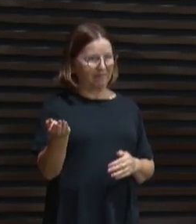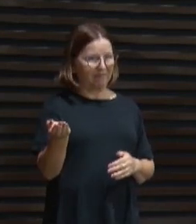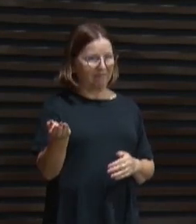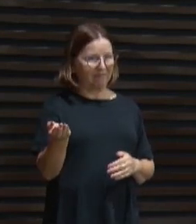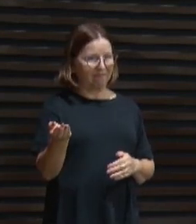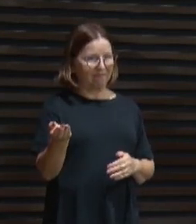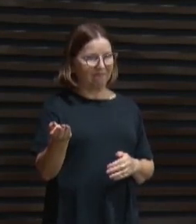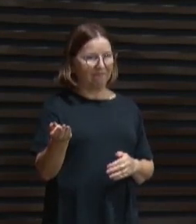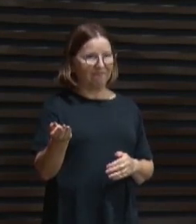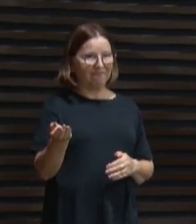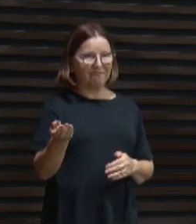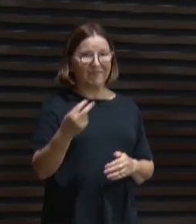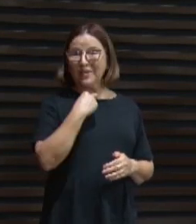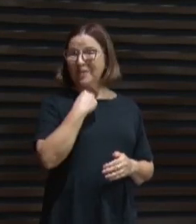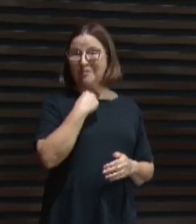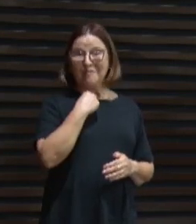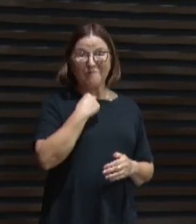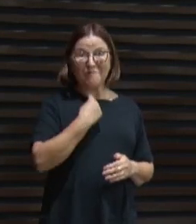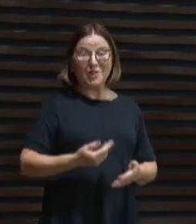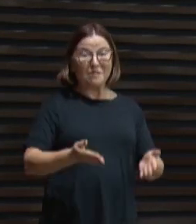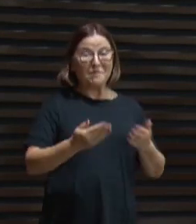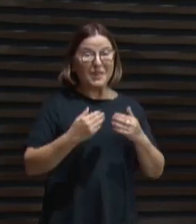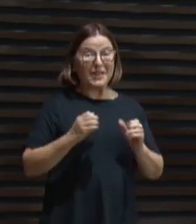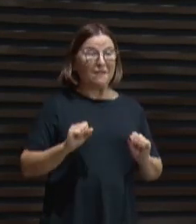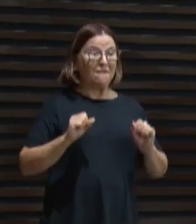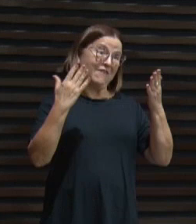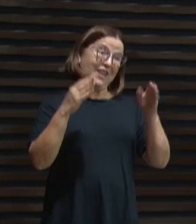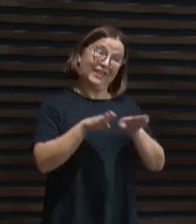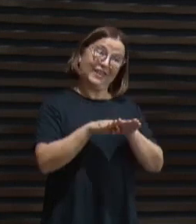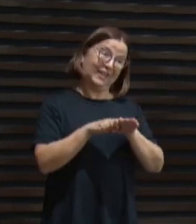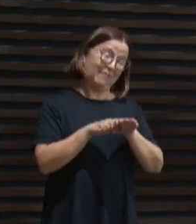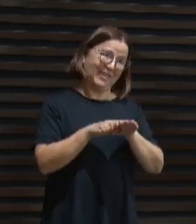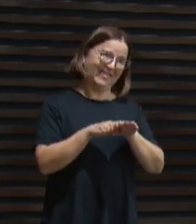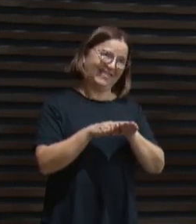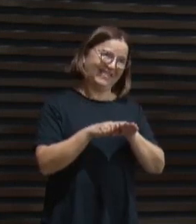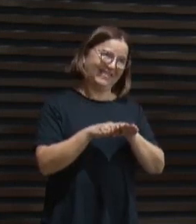eu vou começar a entender o que é o evangelho, o que é graça.